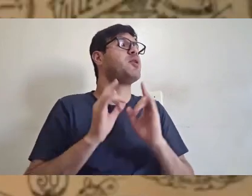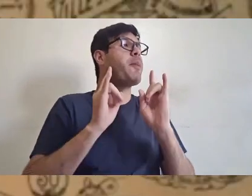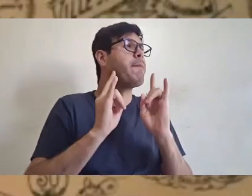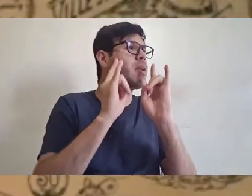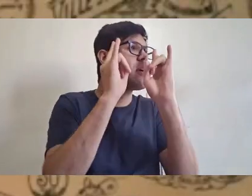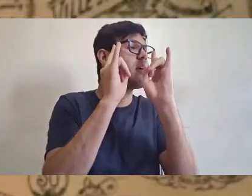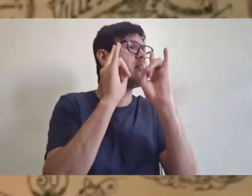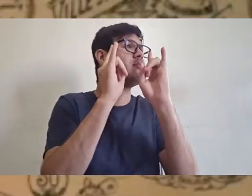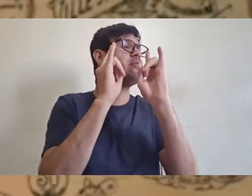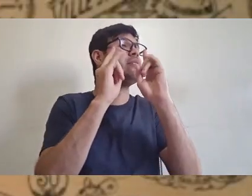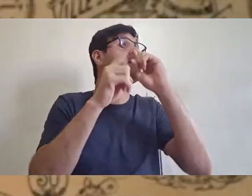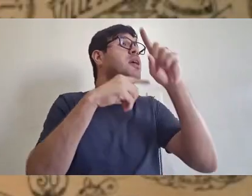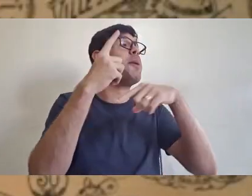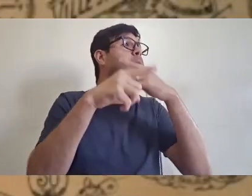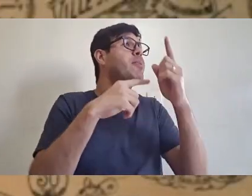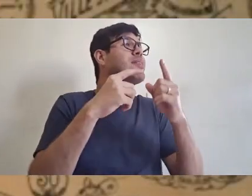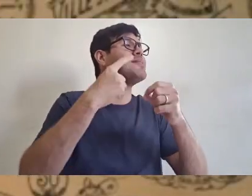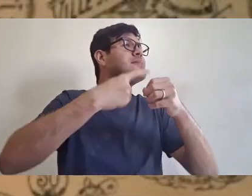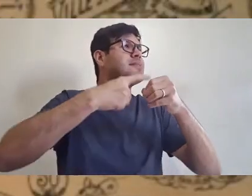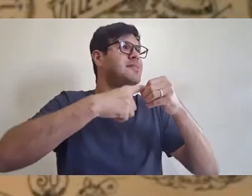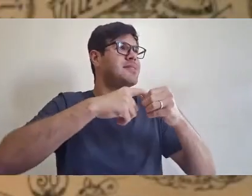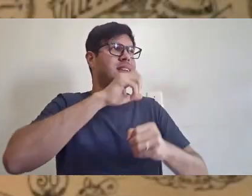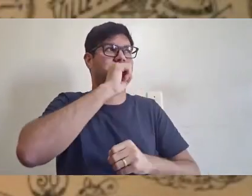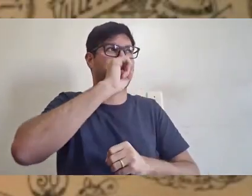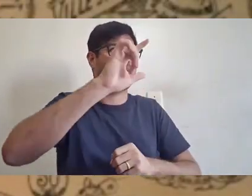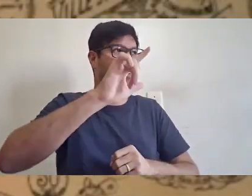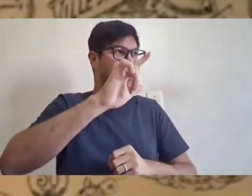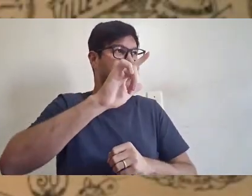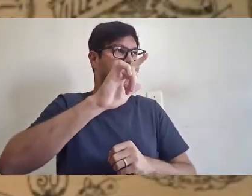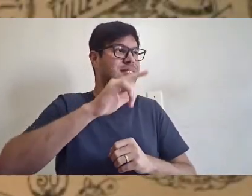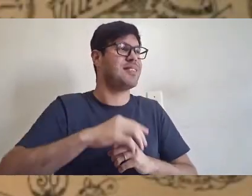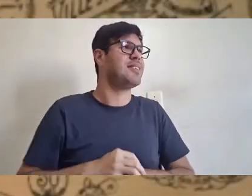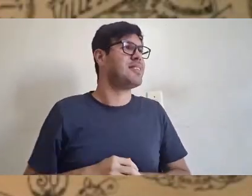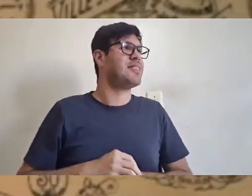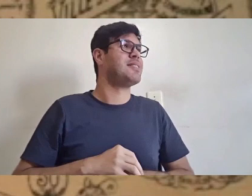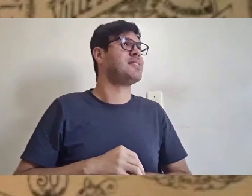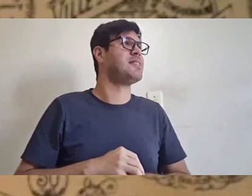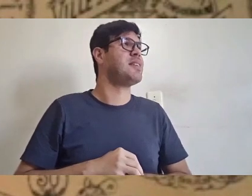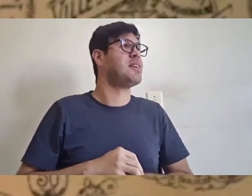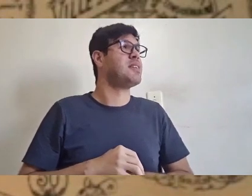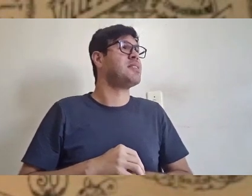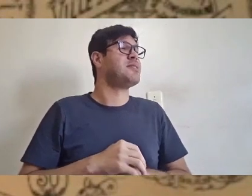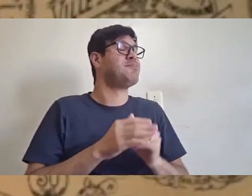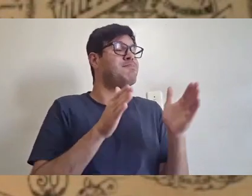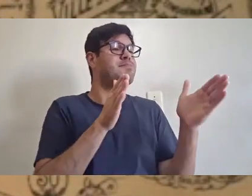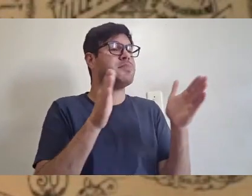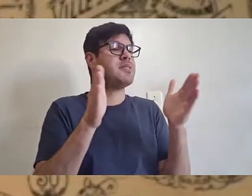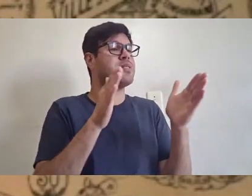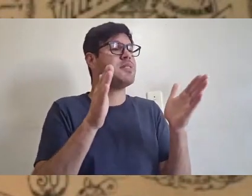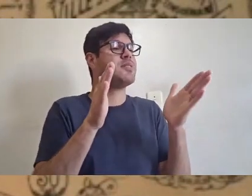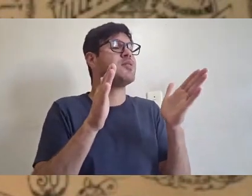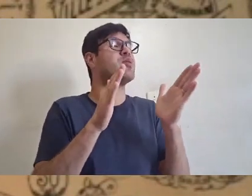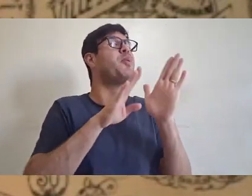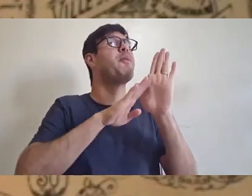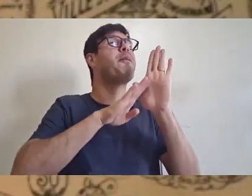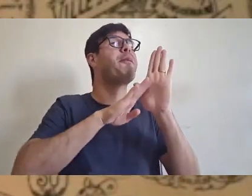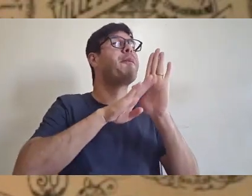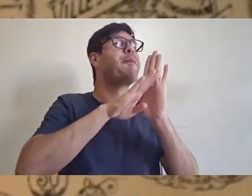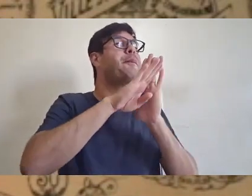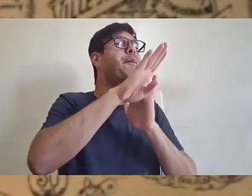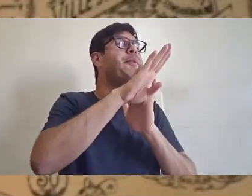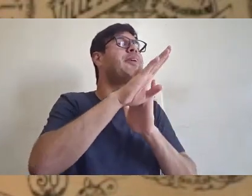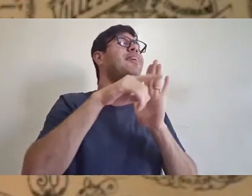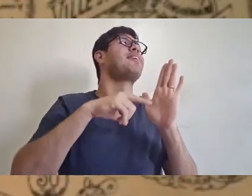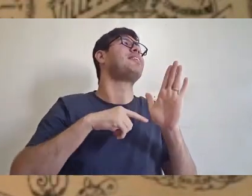E em Limeira é onde eu fiquei, vamos dizer assim, fora de Araras, o maior período, né? Eu trabalhei tanto na Rádio Jornal,